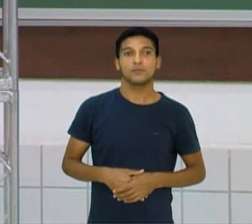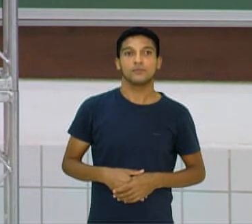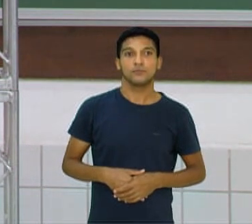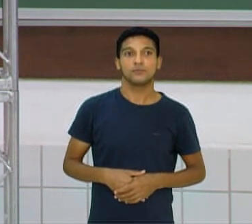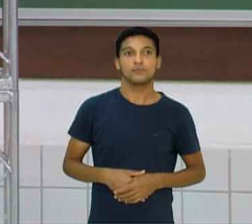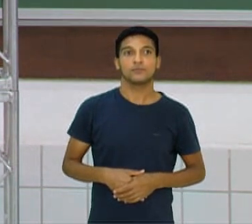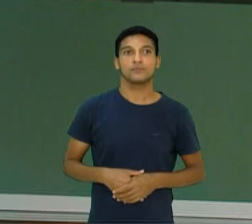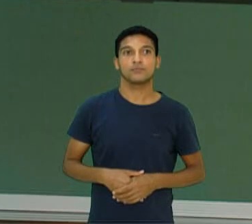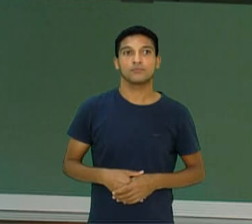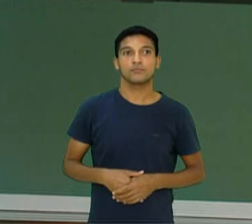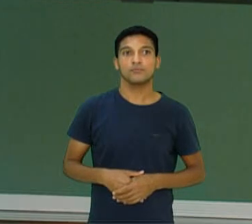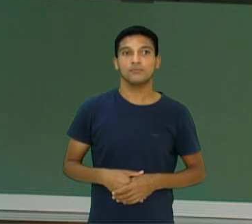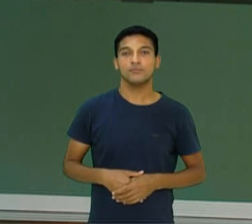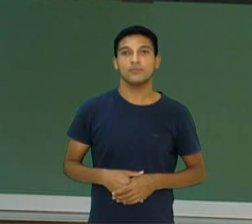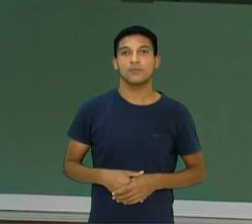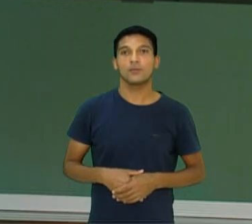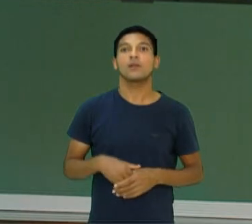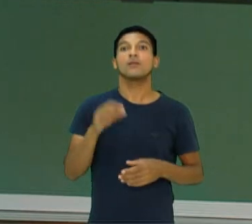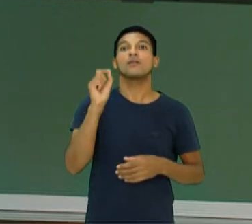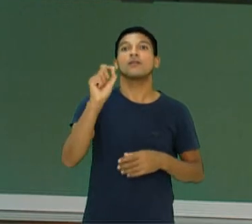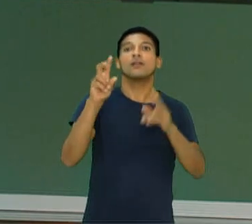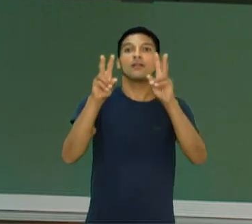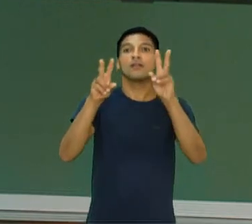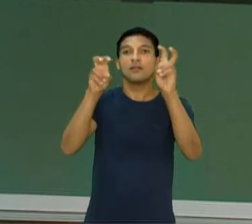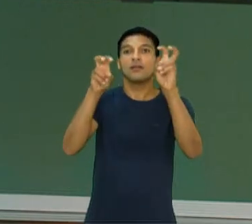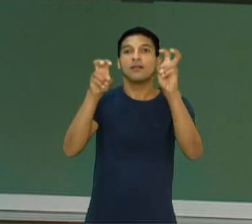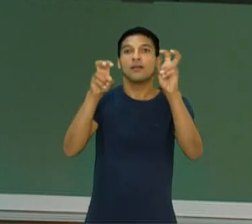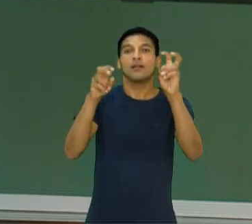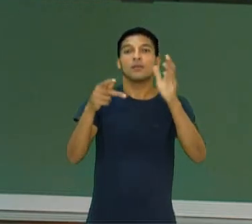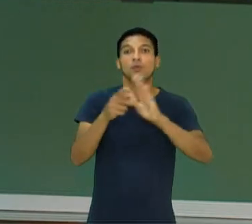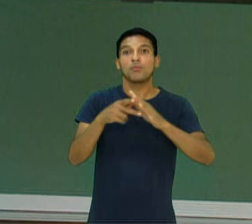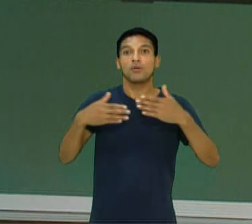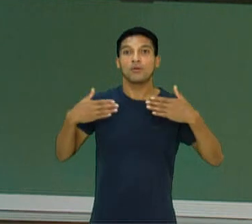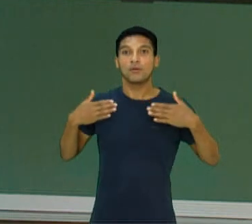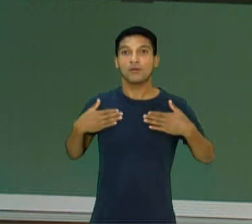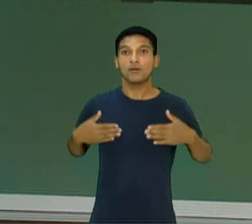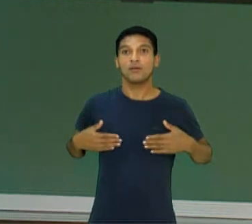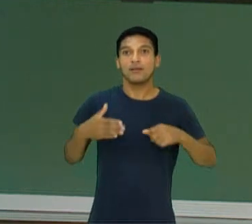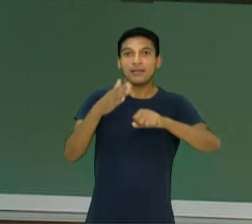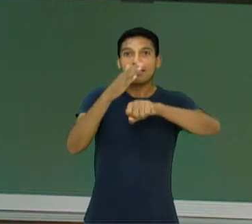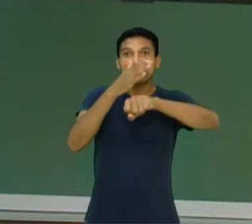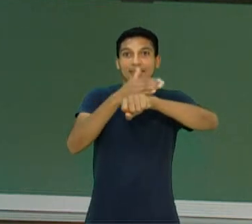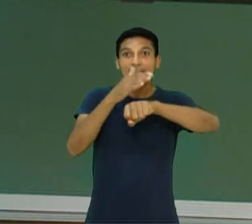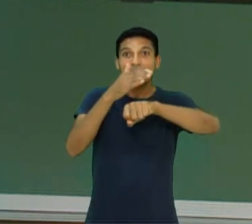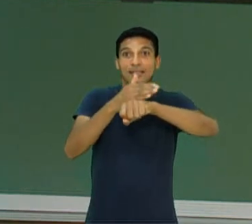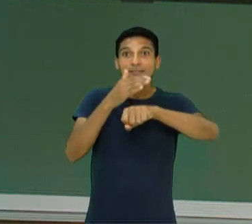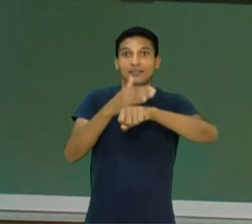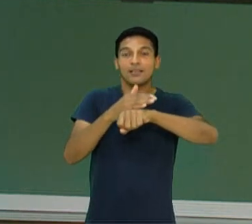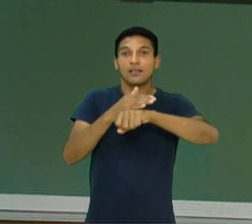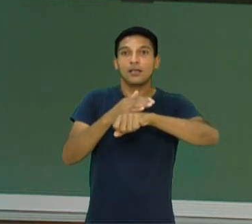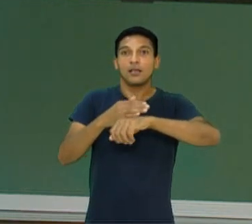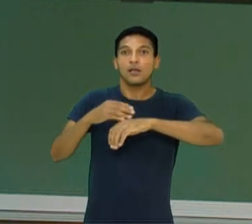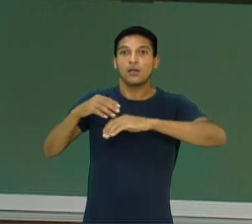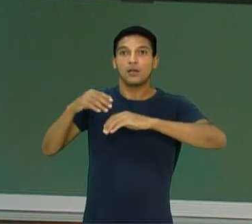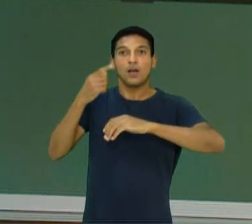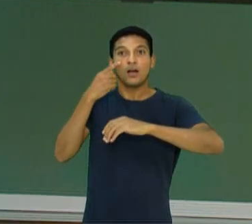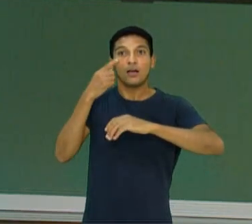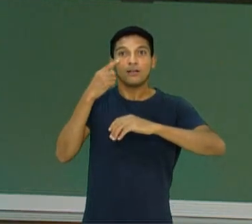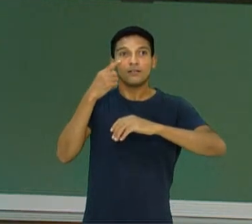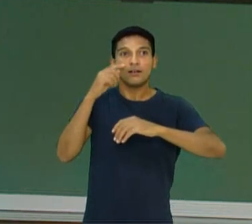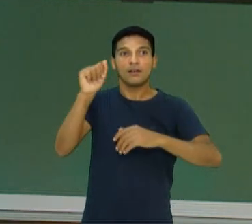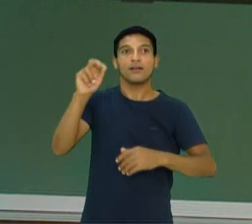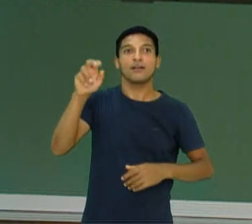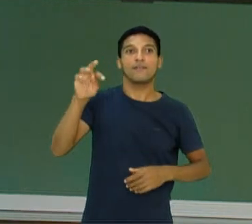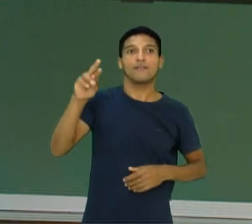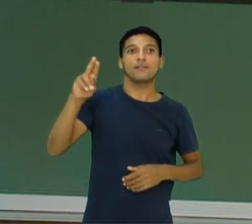vamos começar agora tratando das atividades de aventura, Aquelas atividades